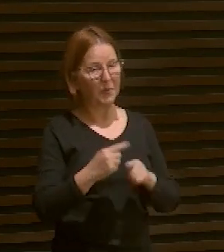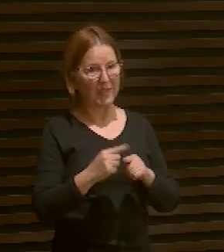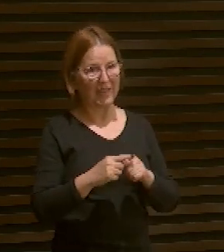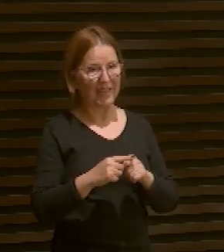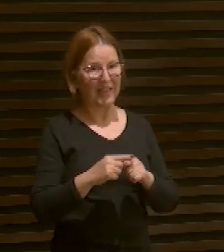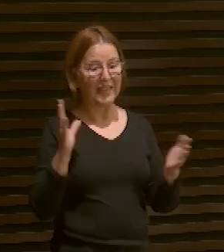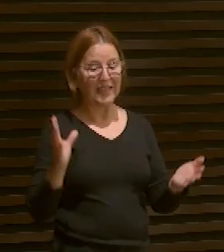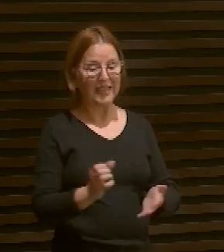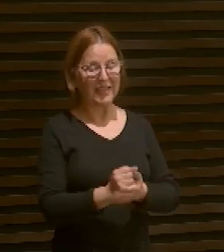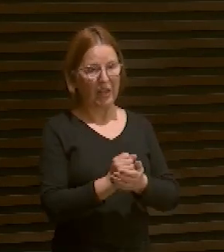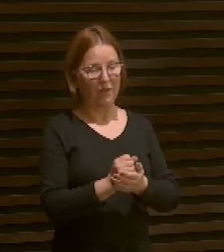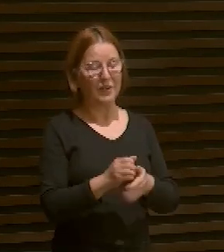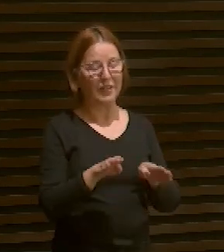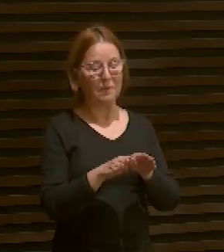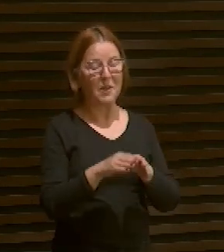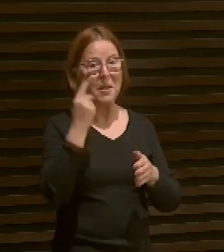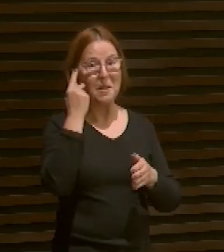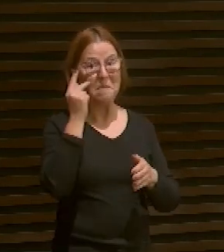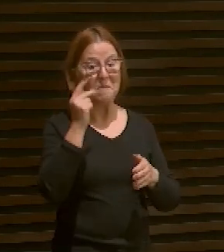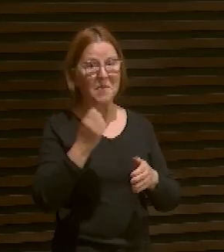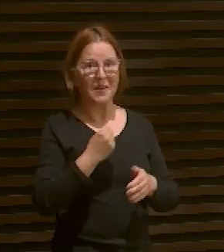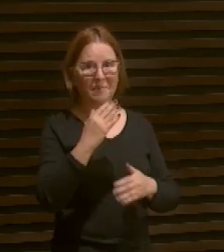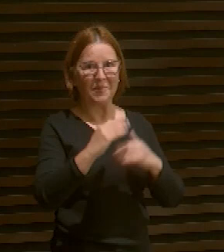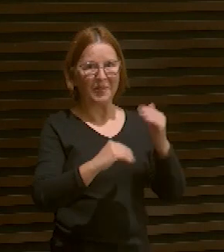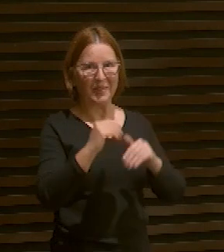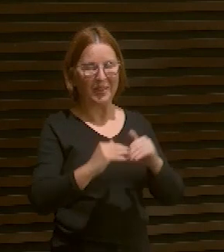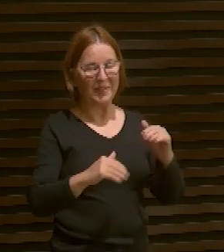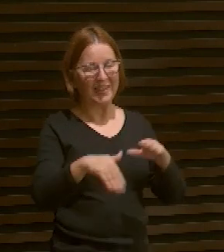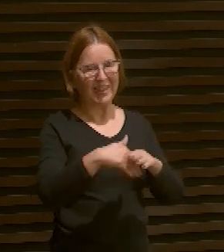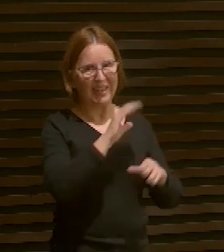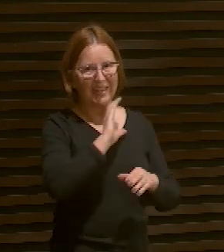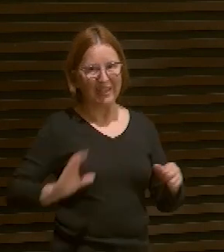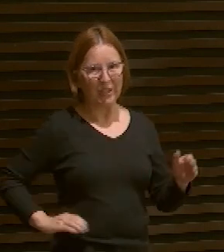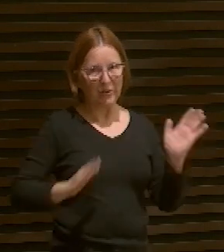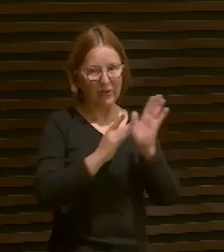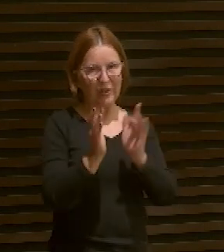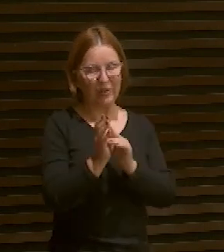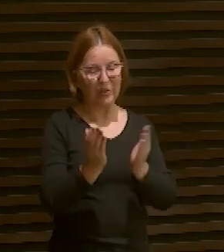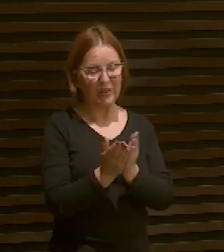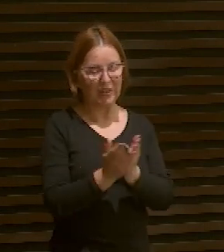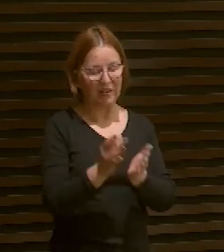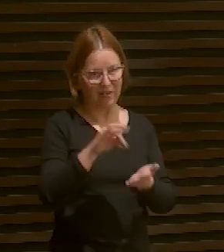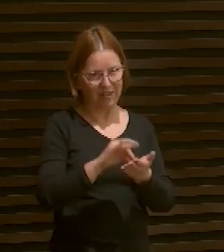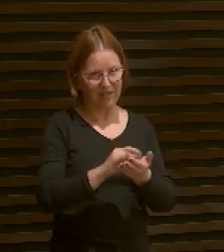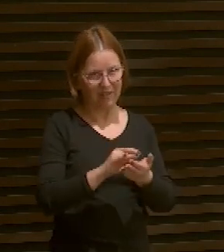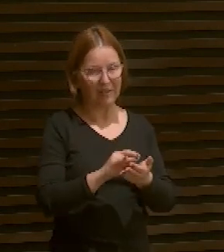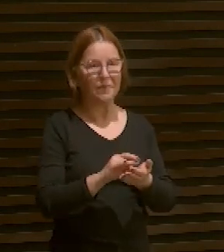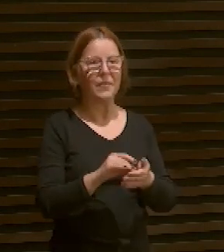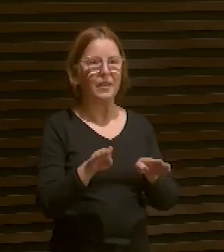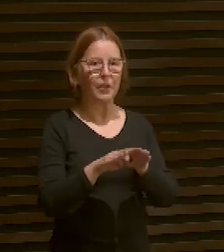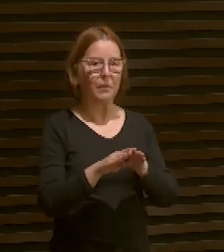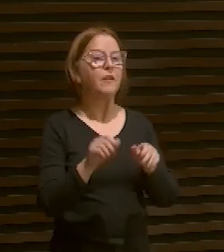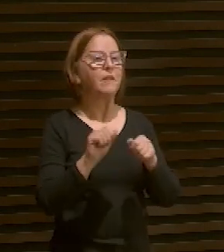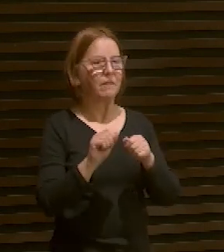para as boas obras, em Cristo Jesus. O cristão genuíno, nascido de novo, vida regenerada, também